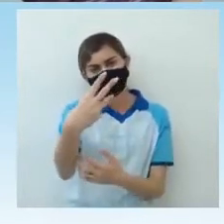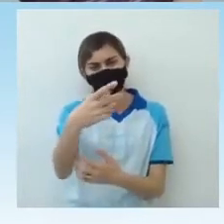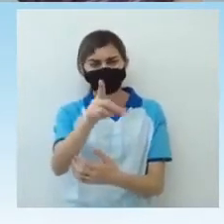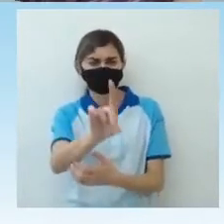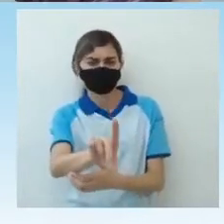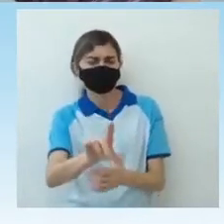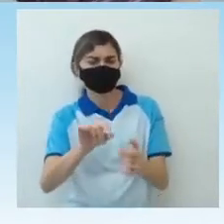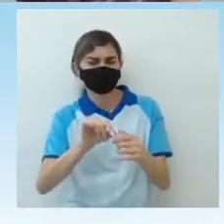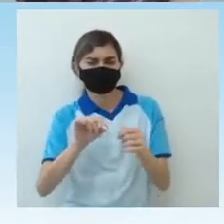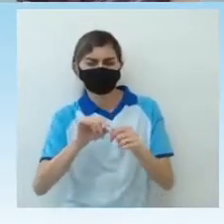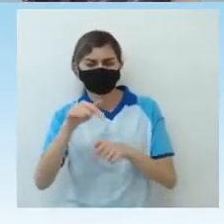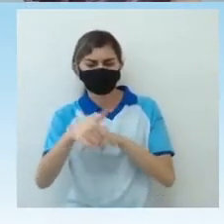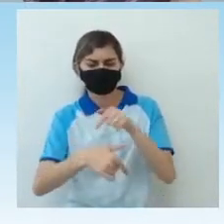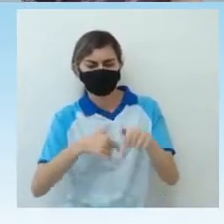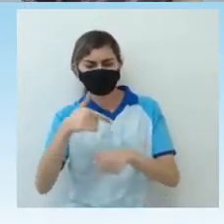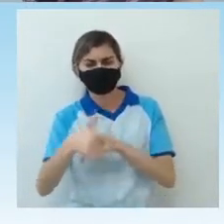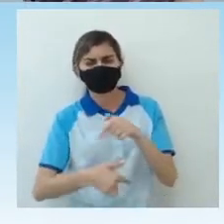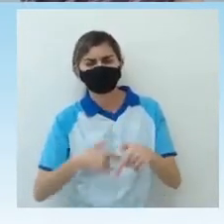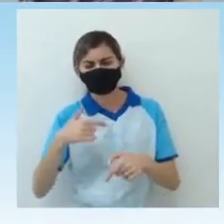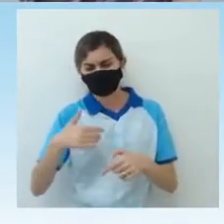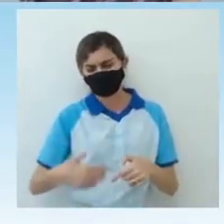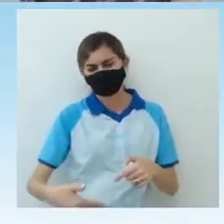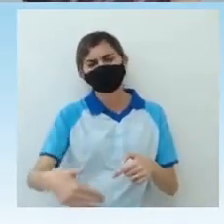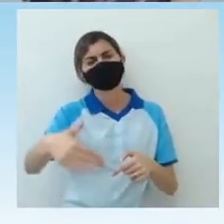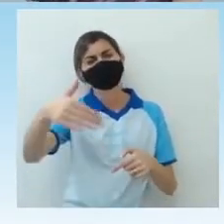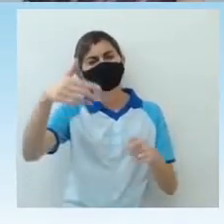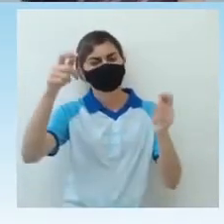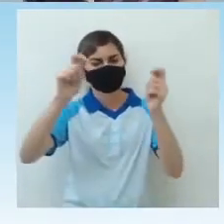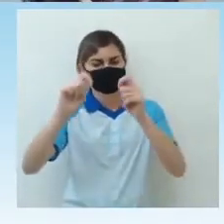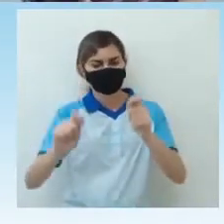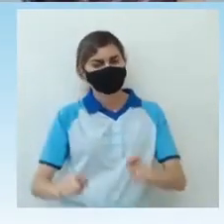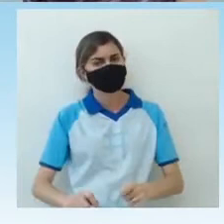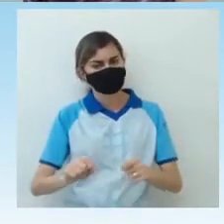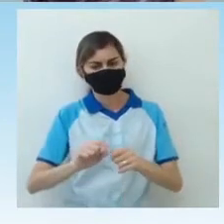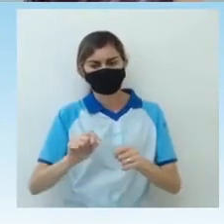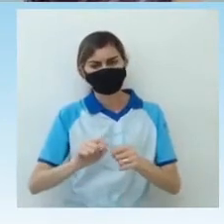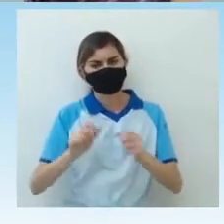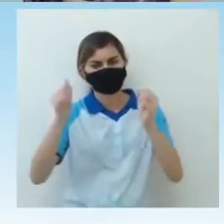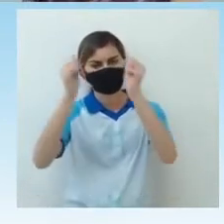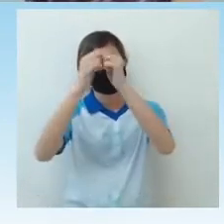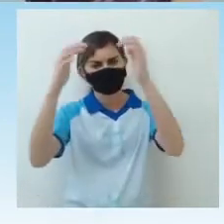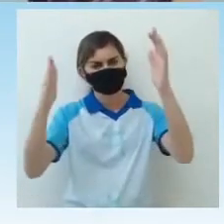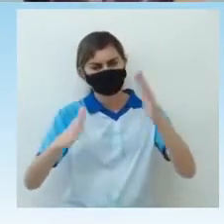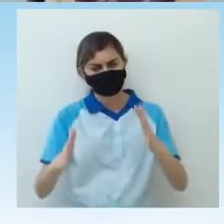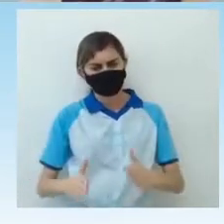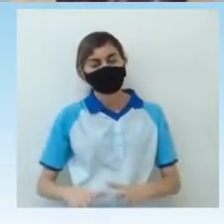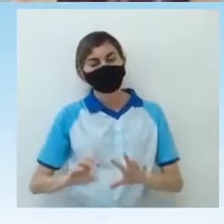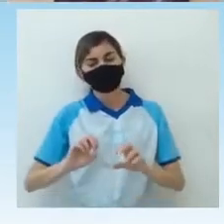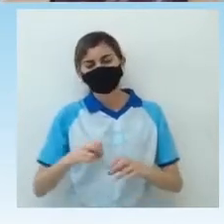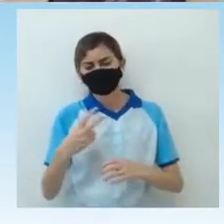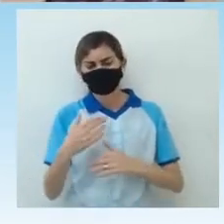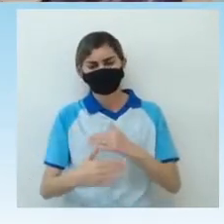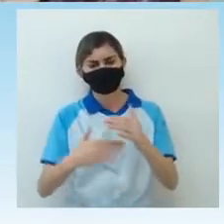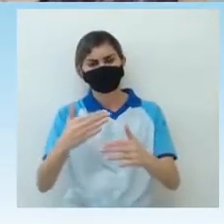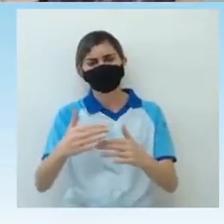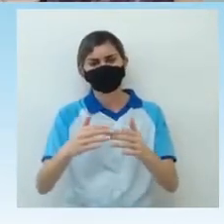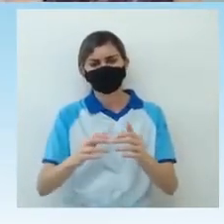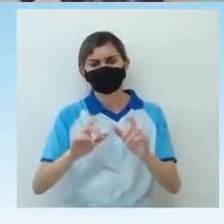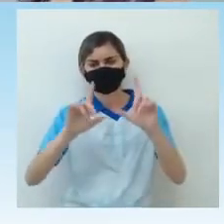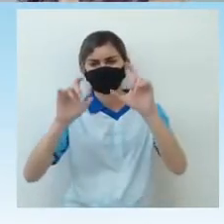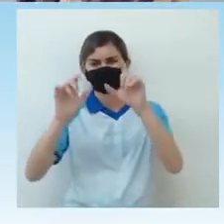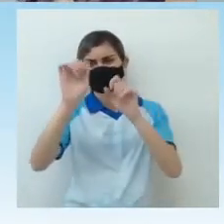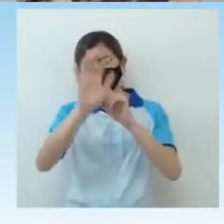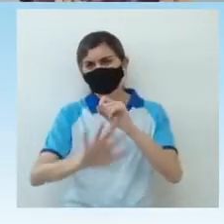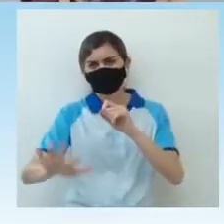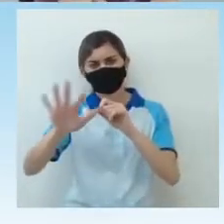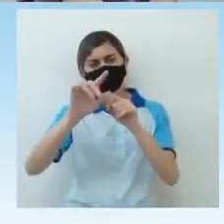já fazem um trabalho que a princípio era do artista que fazia a escultura. Ou então o processamento e edição de imagem. Por